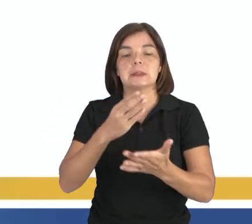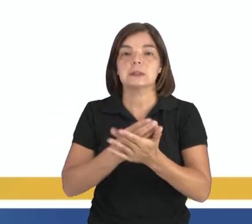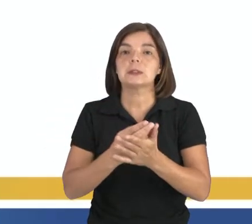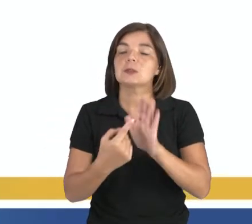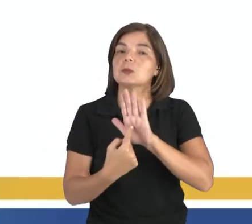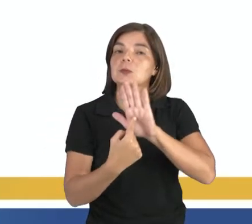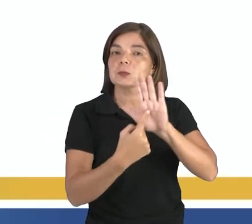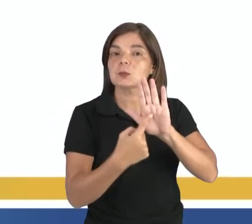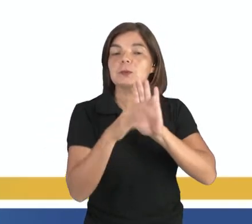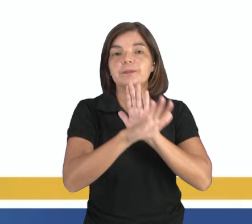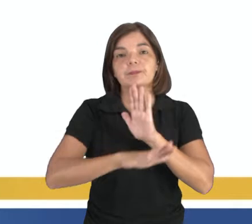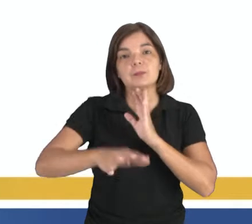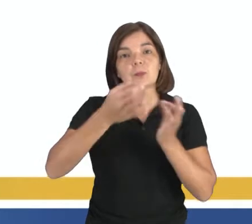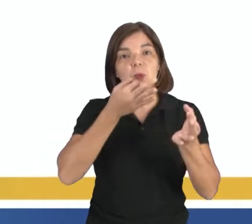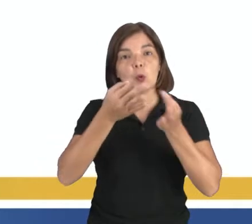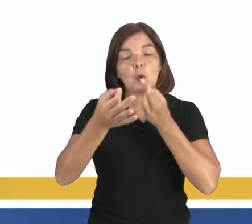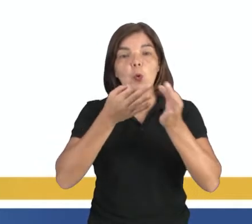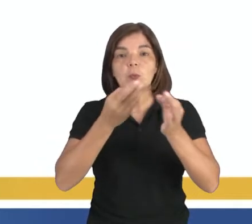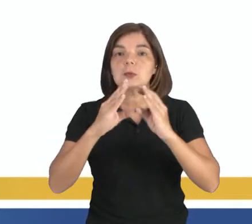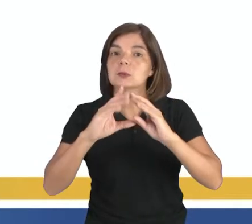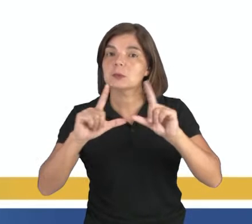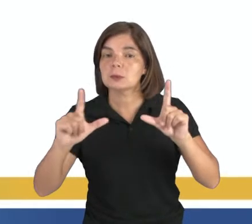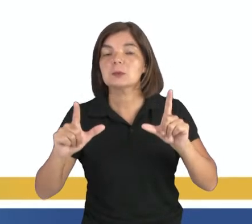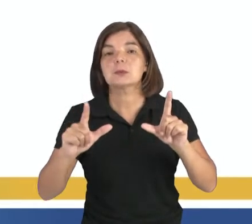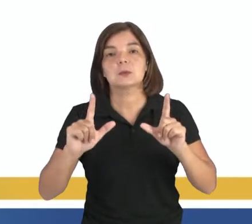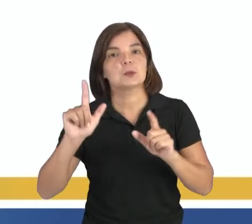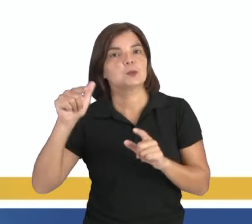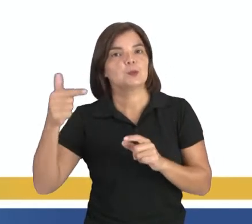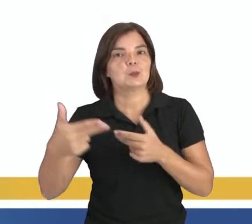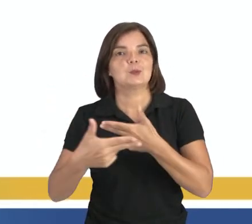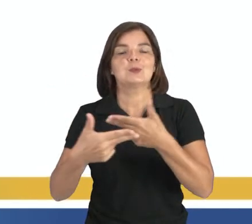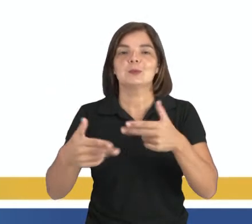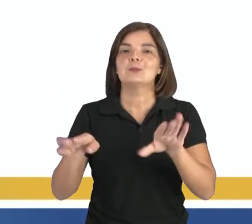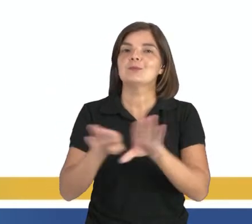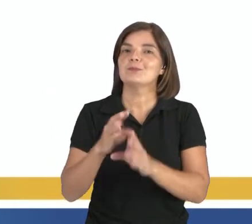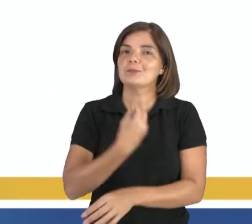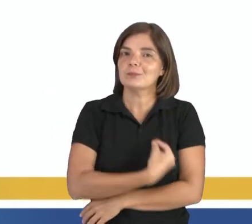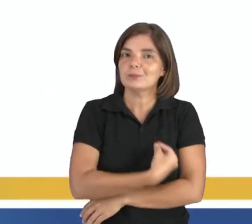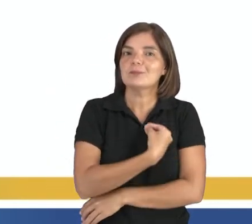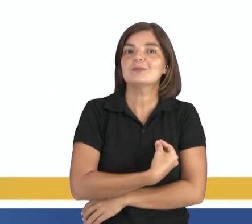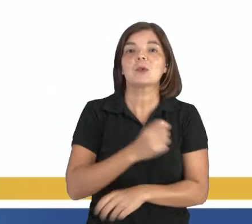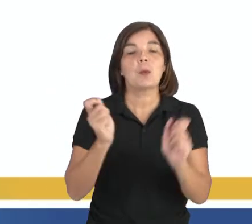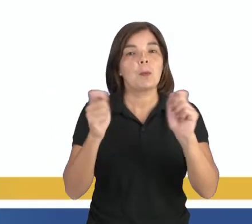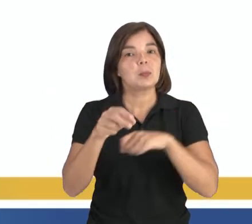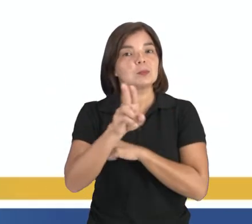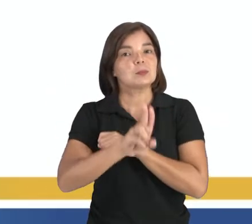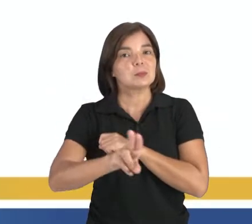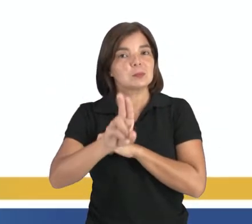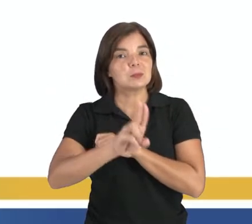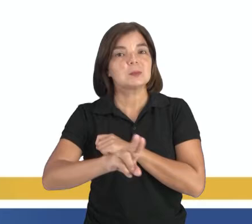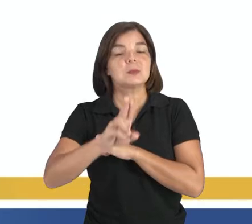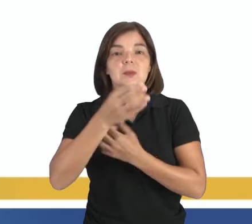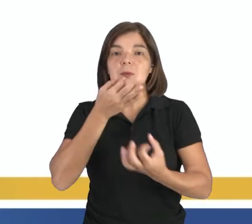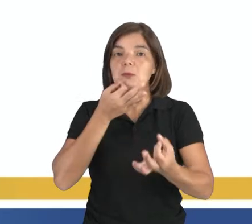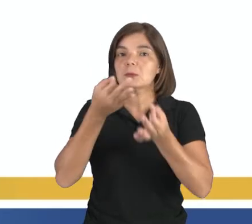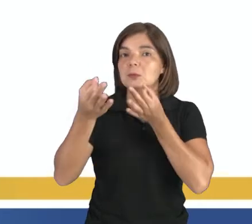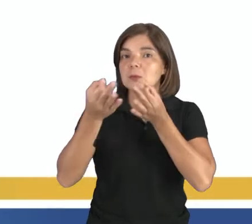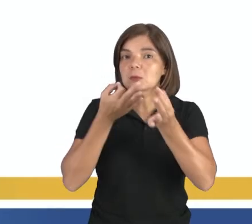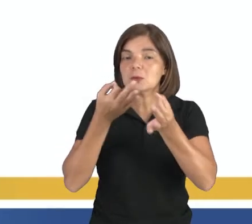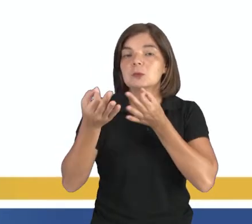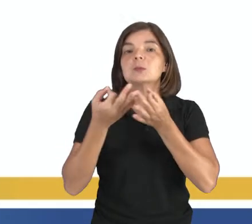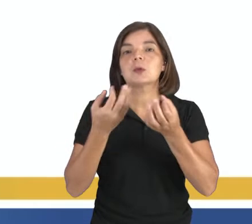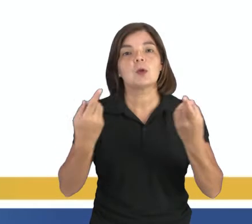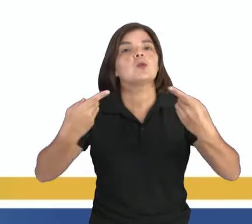clichês, generalizações, opiniões subjetivas, entre outros. Existem maneiras que podem ser utilizadas na argumentação